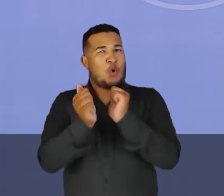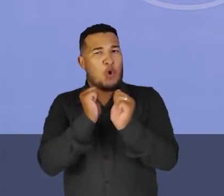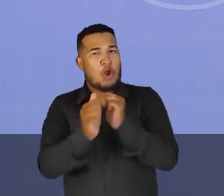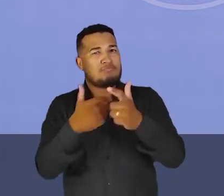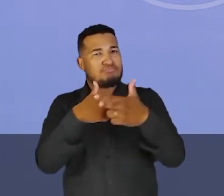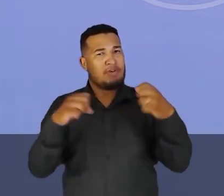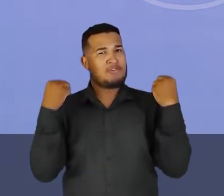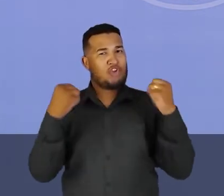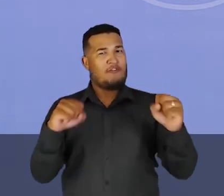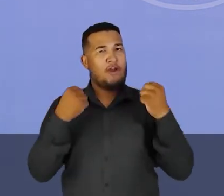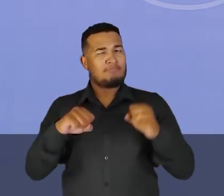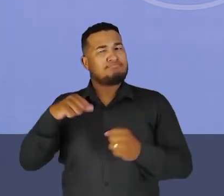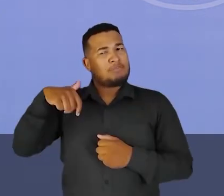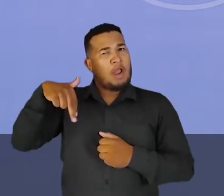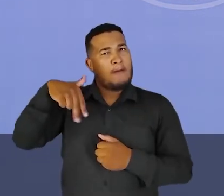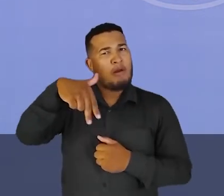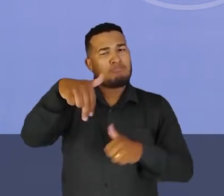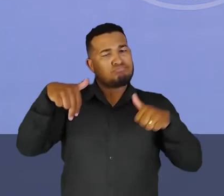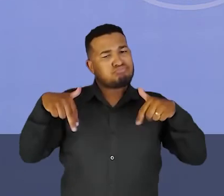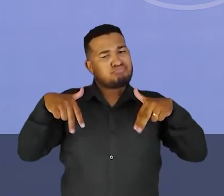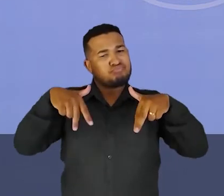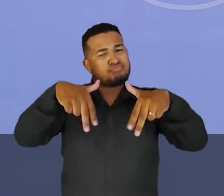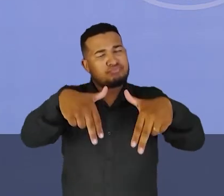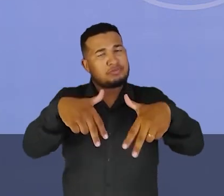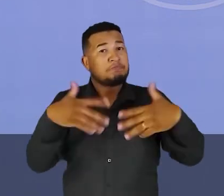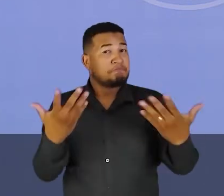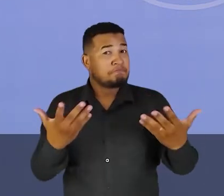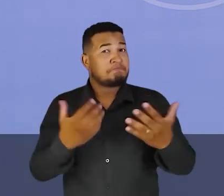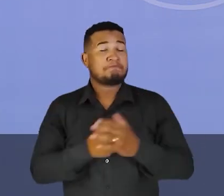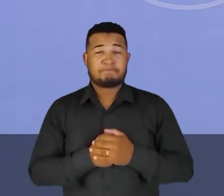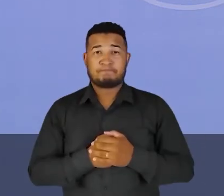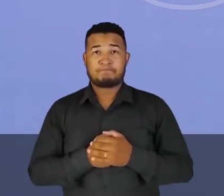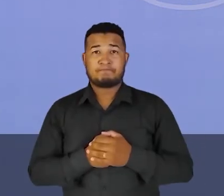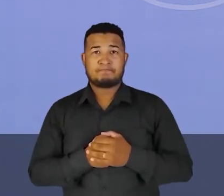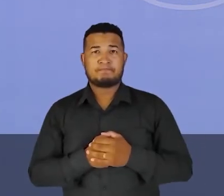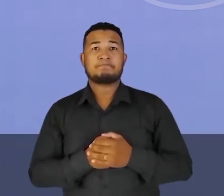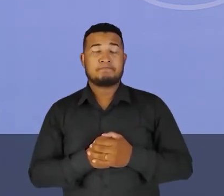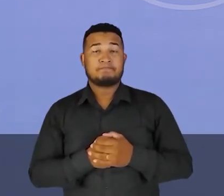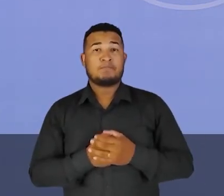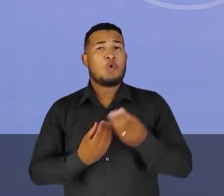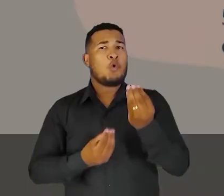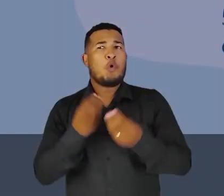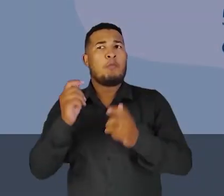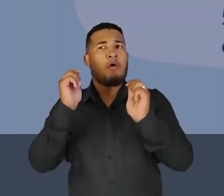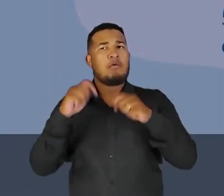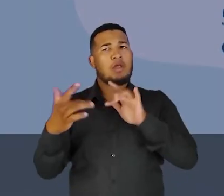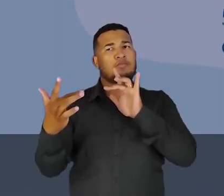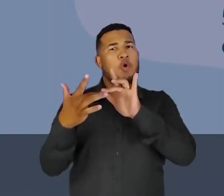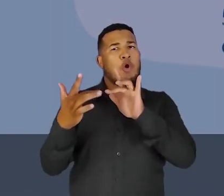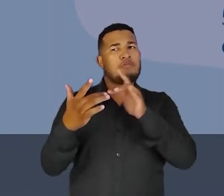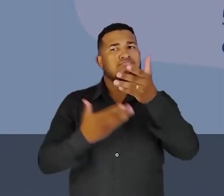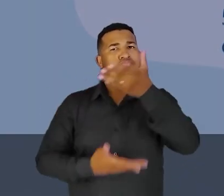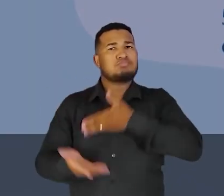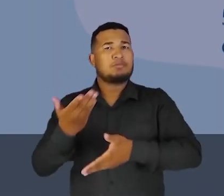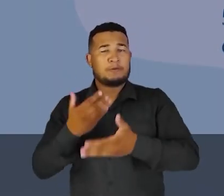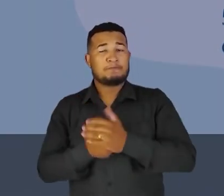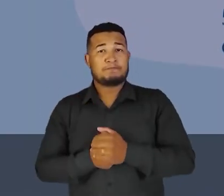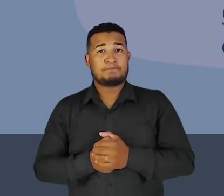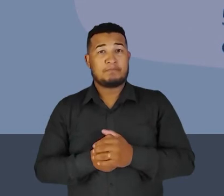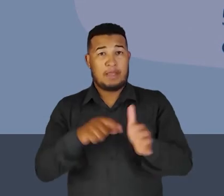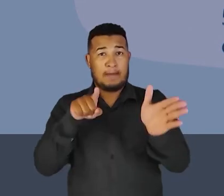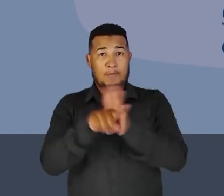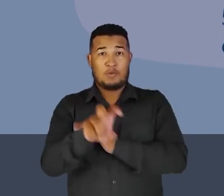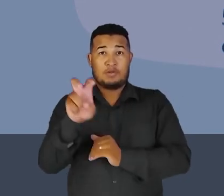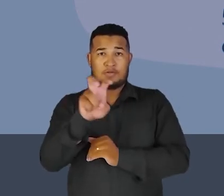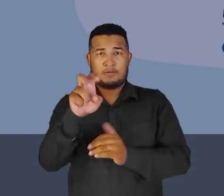atividade física, para caminhar. Como que é a convivência de vocês? Quinta pergunta: